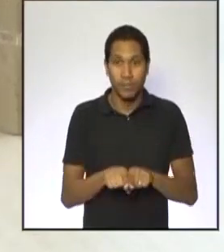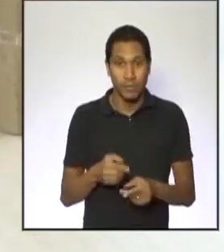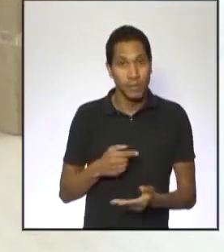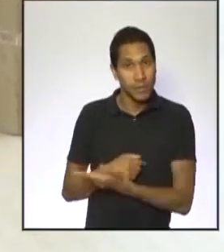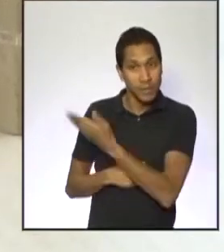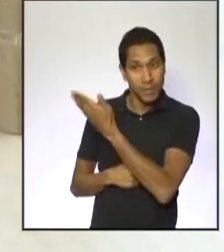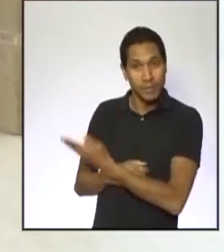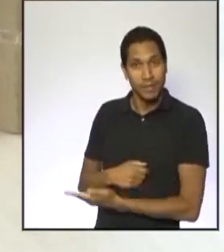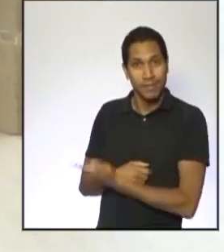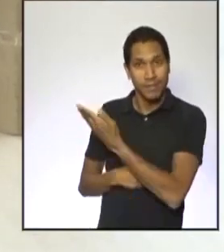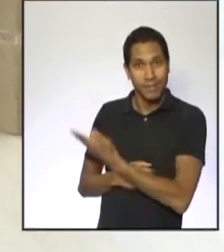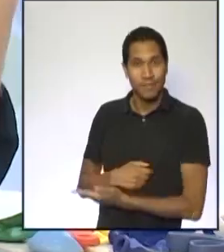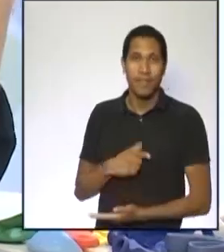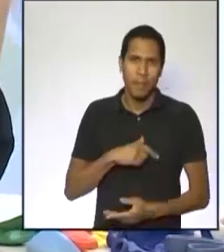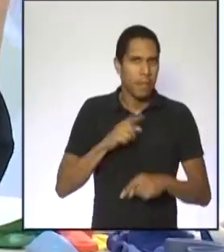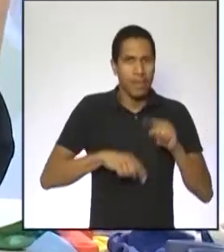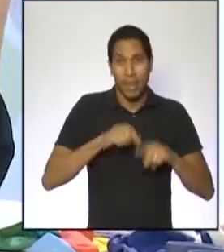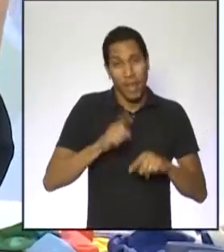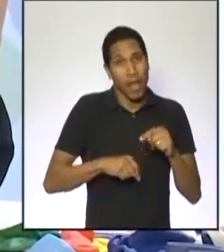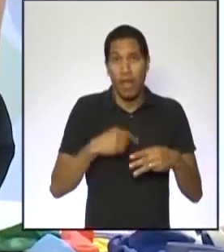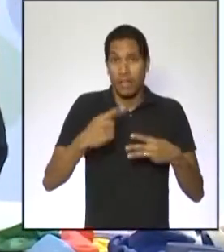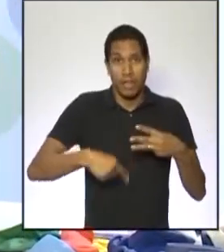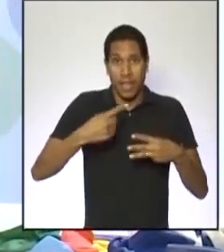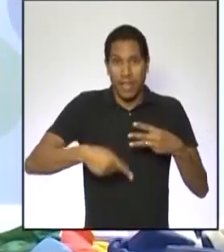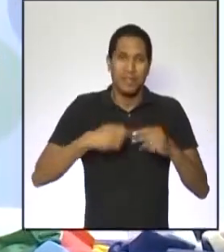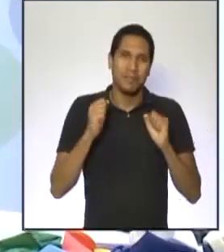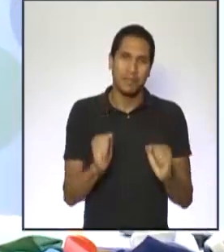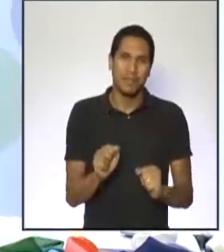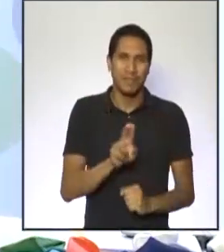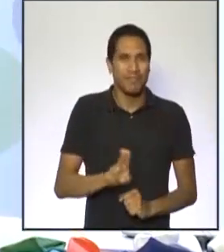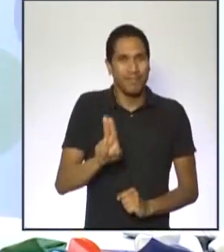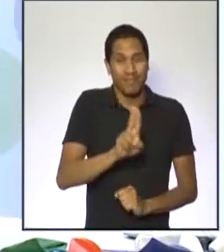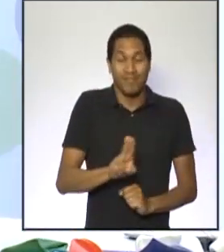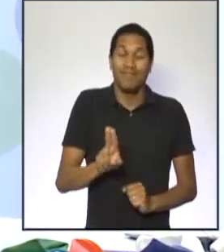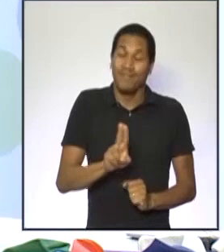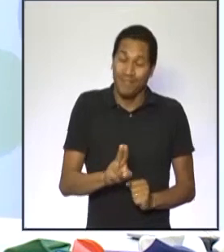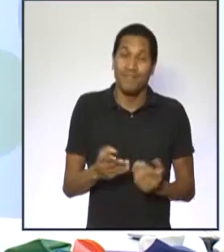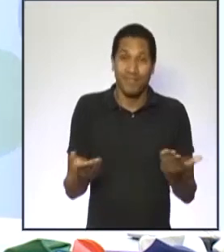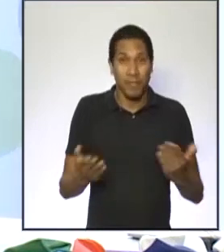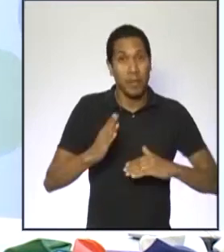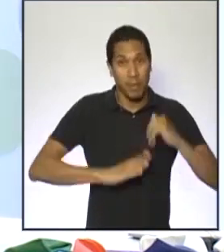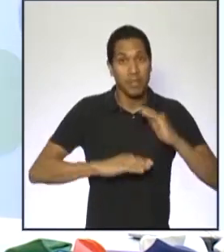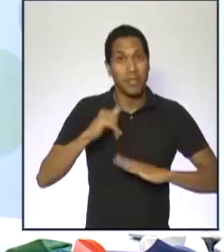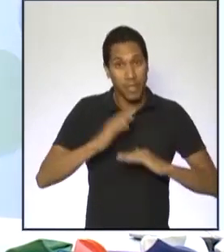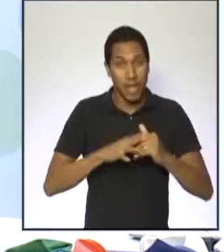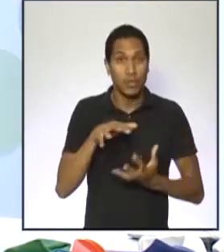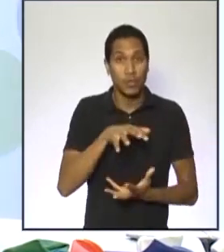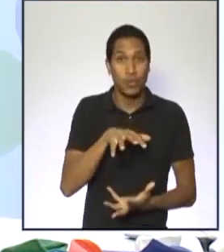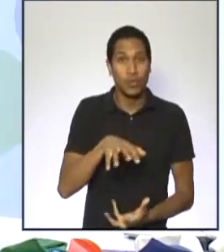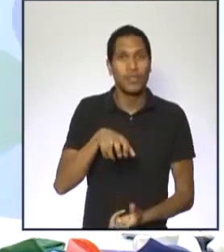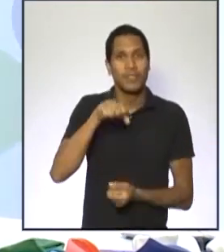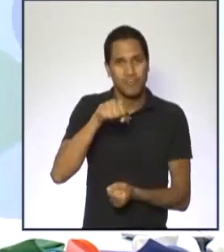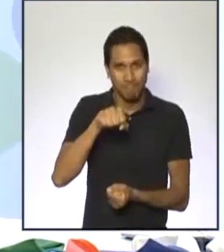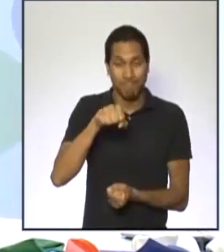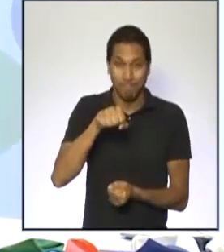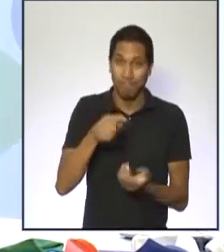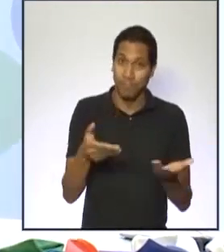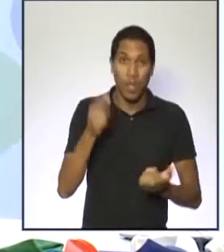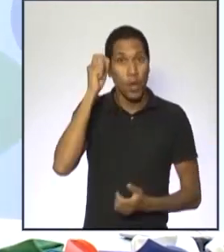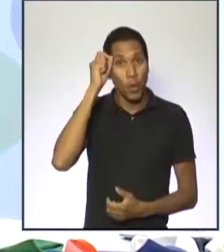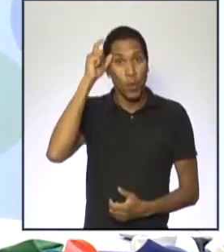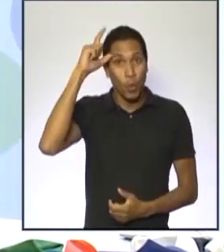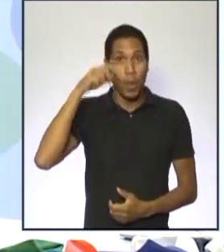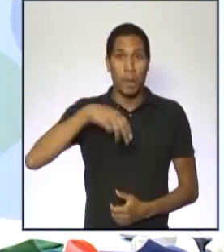esses materiais recicláveis, para que a gente possa realmente praticar ações sustentáveis. E a cultura